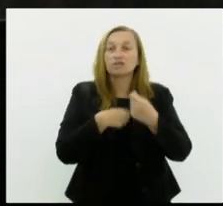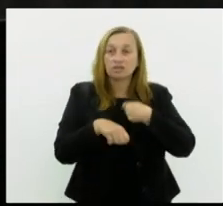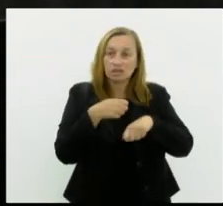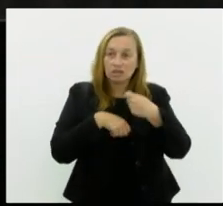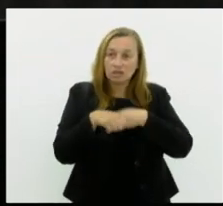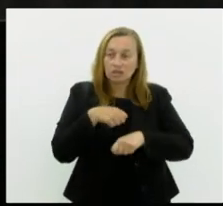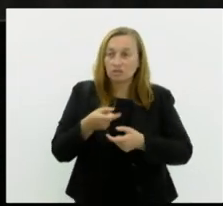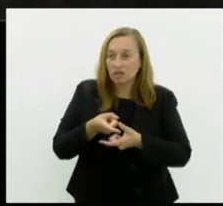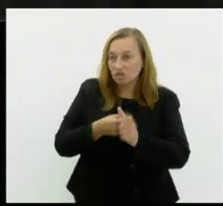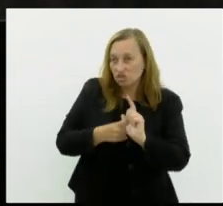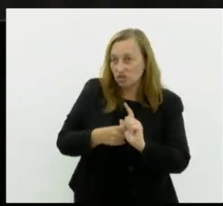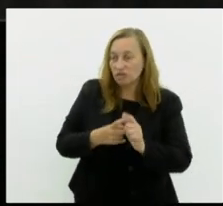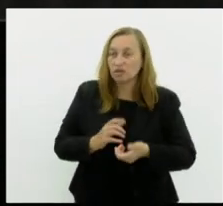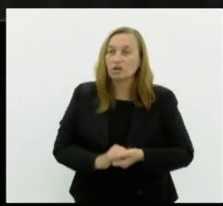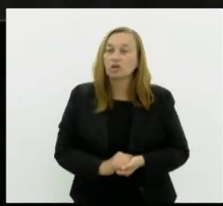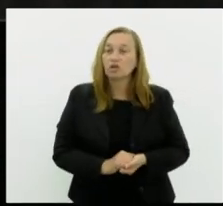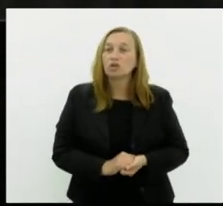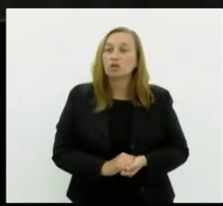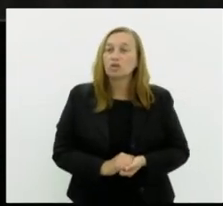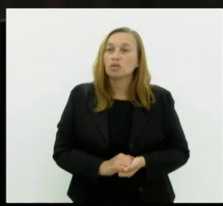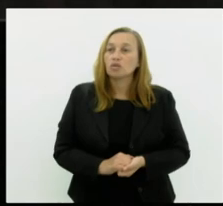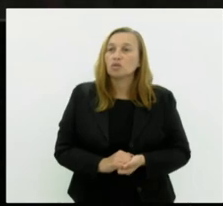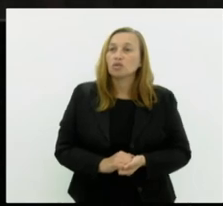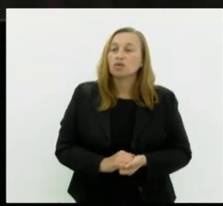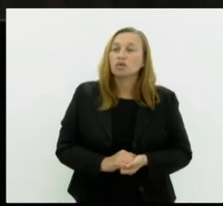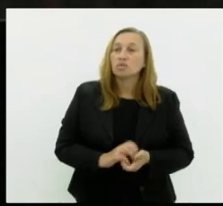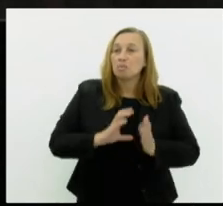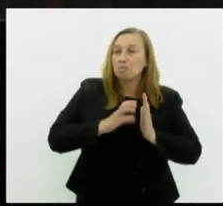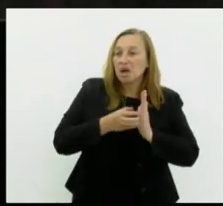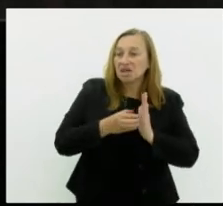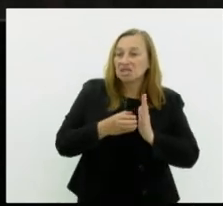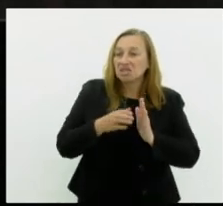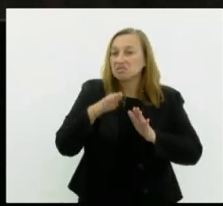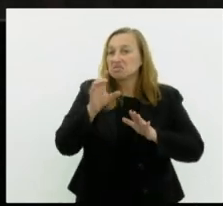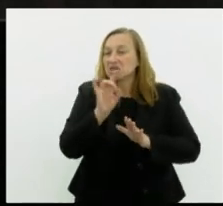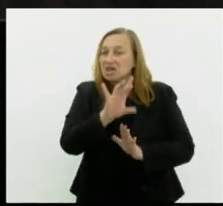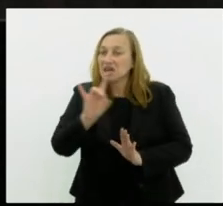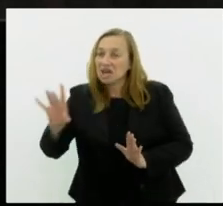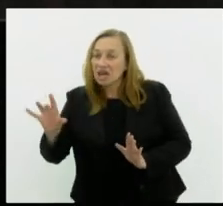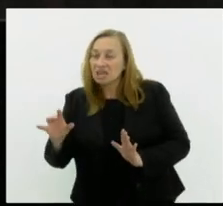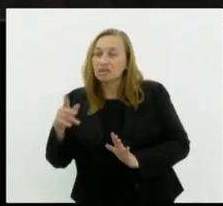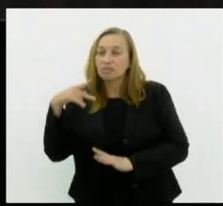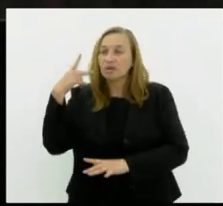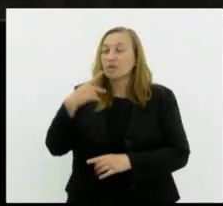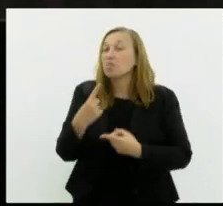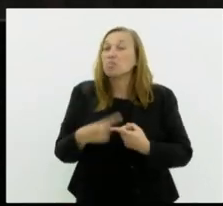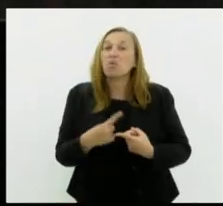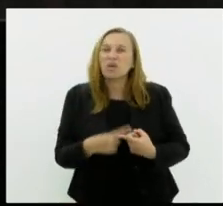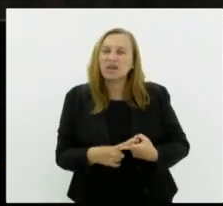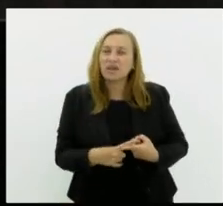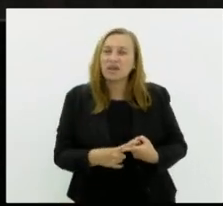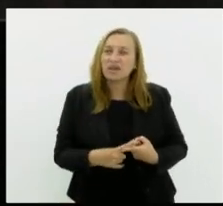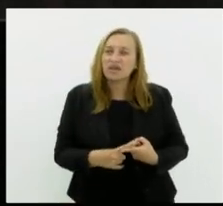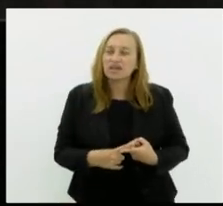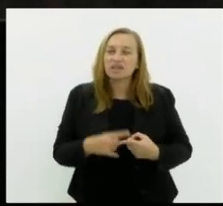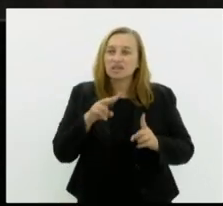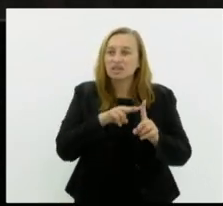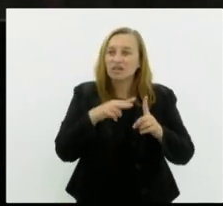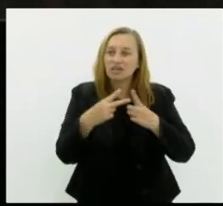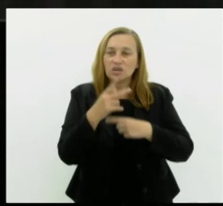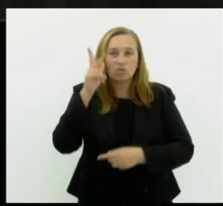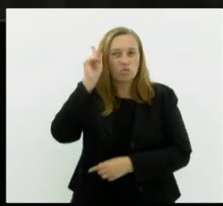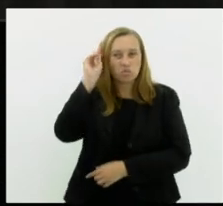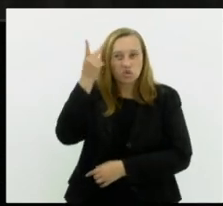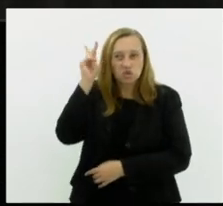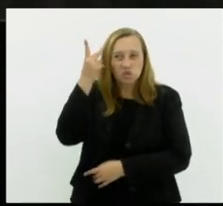da dívida. Não de que partido é cada parlamentar. Até porque, na visão